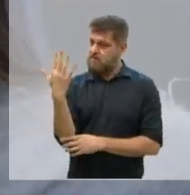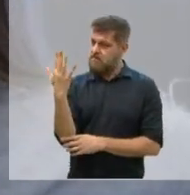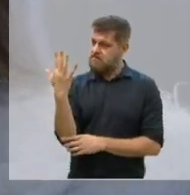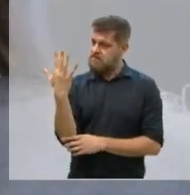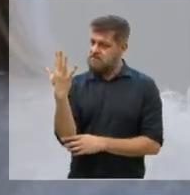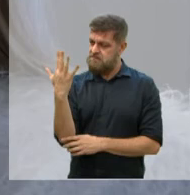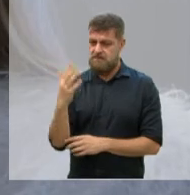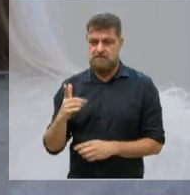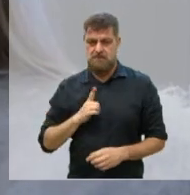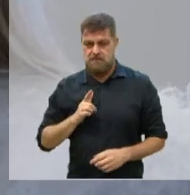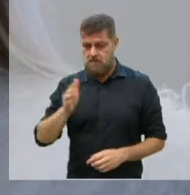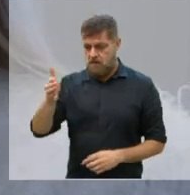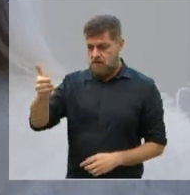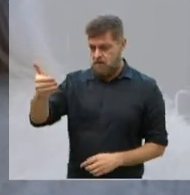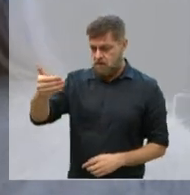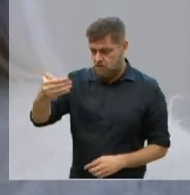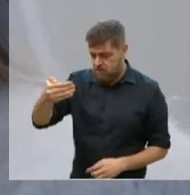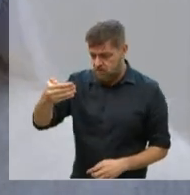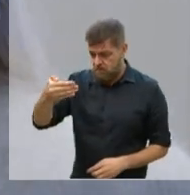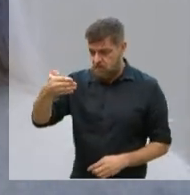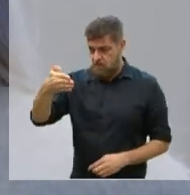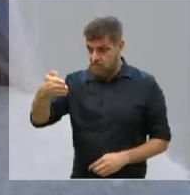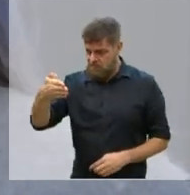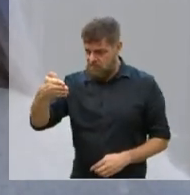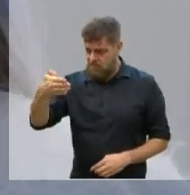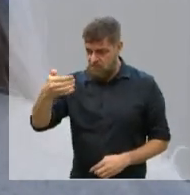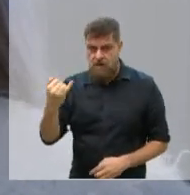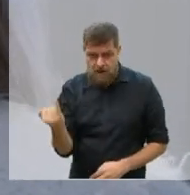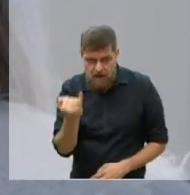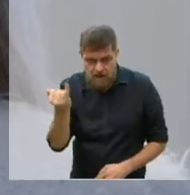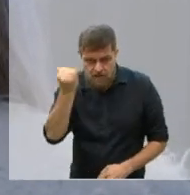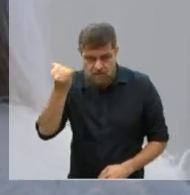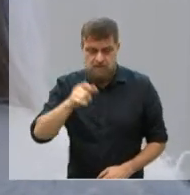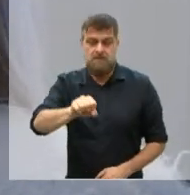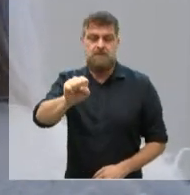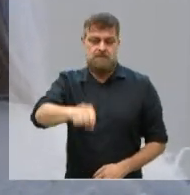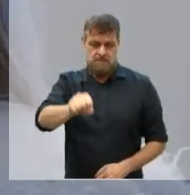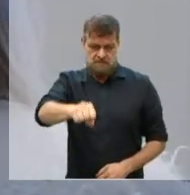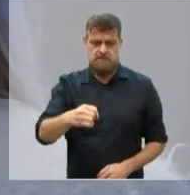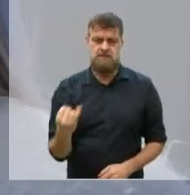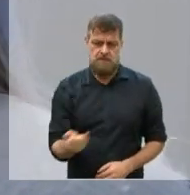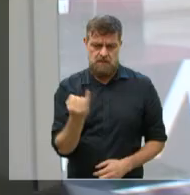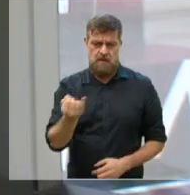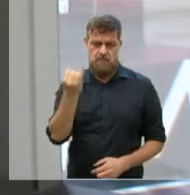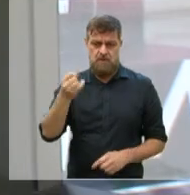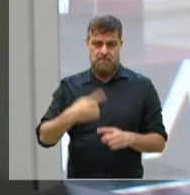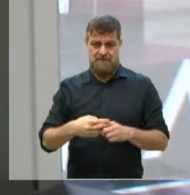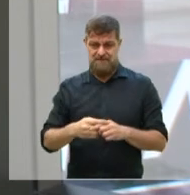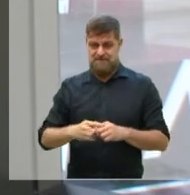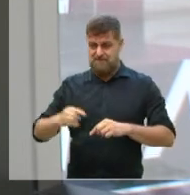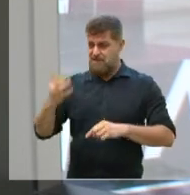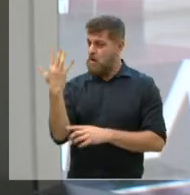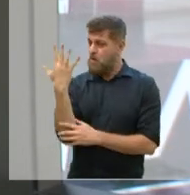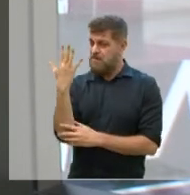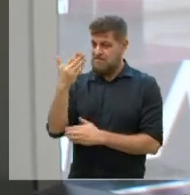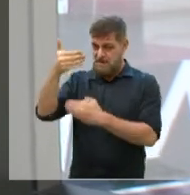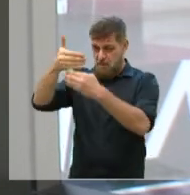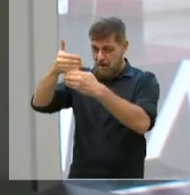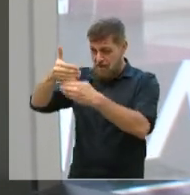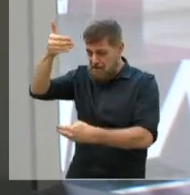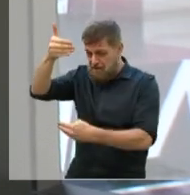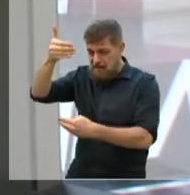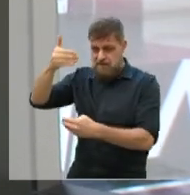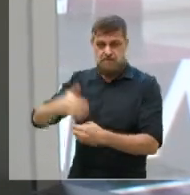Agora o formato, então, é bastante interessante e importante nessa questão. O formato é importante, porque se fosse um espelho plano, aí